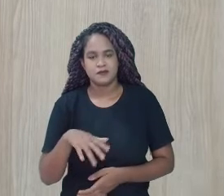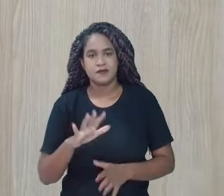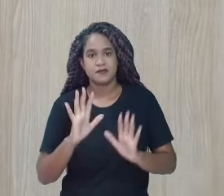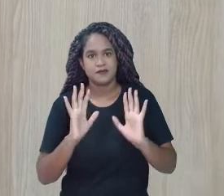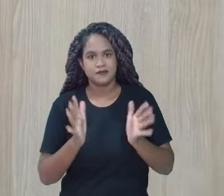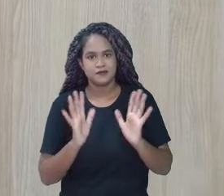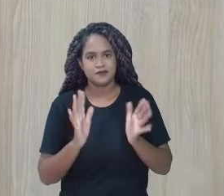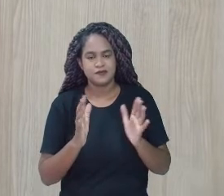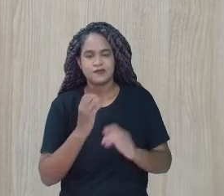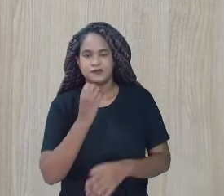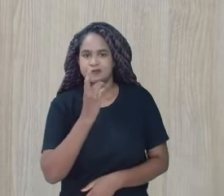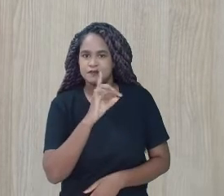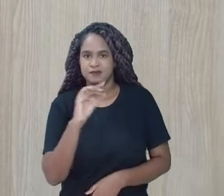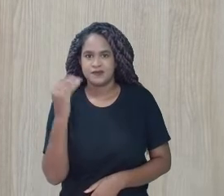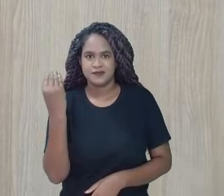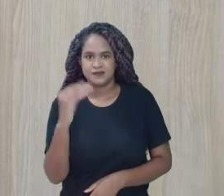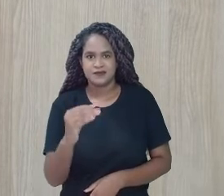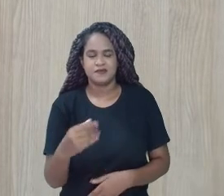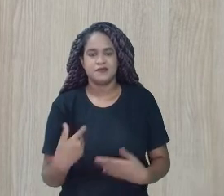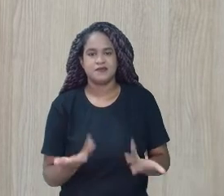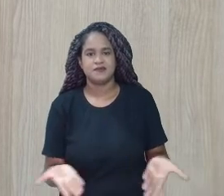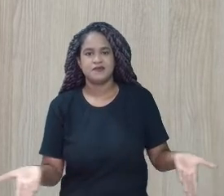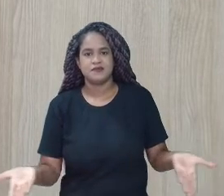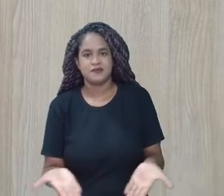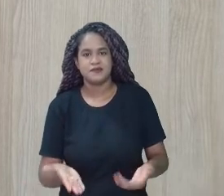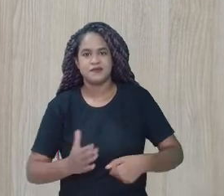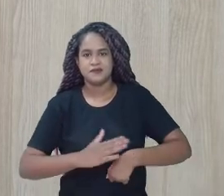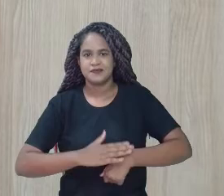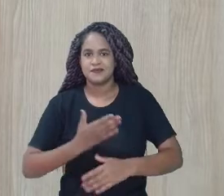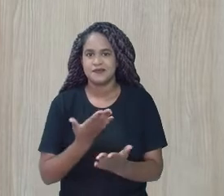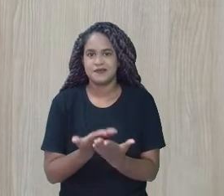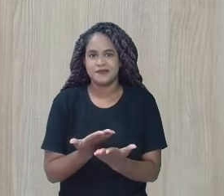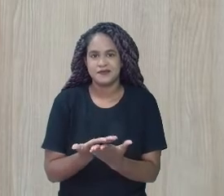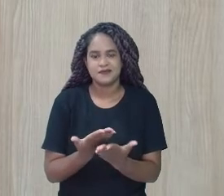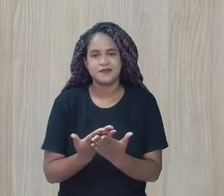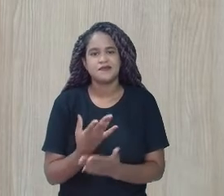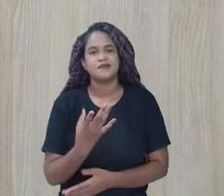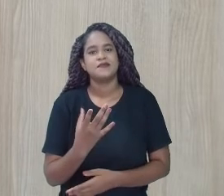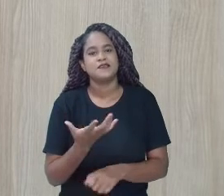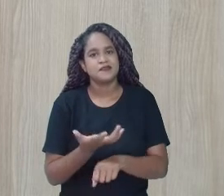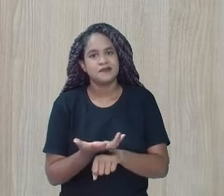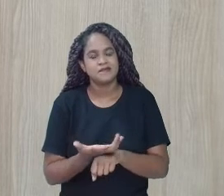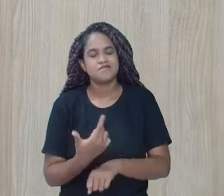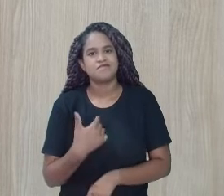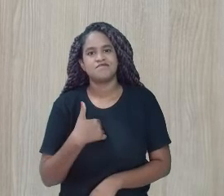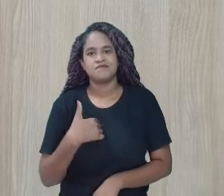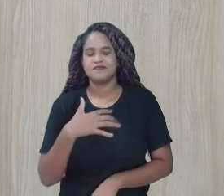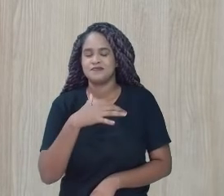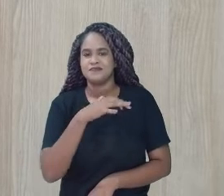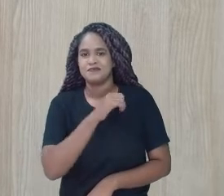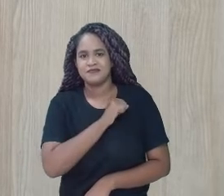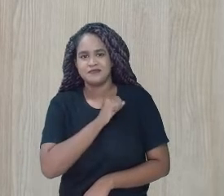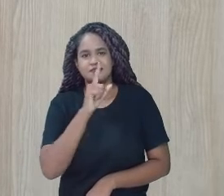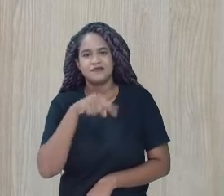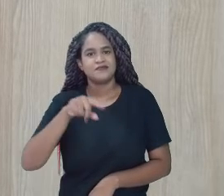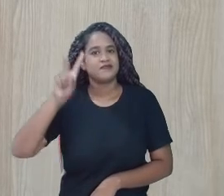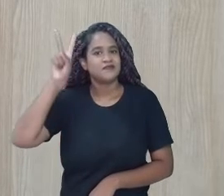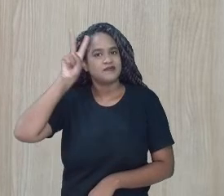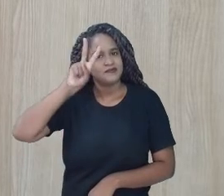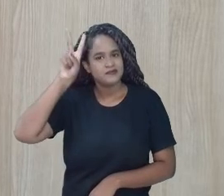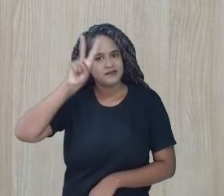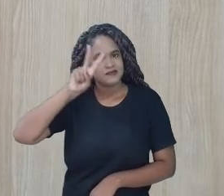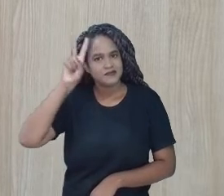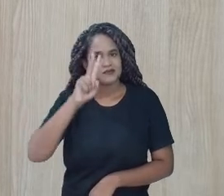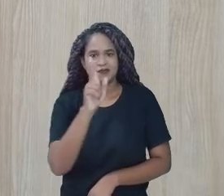Olha aí, vamos aqui para mais um momento de estudo, né, de uma disciplina que eu particularmente adoro, que é a História, com